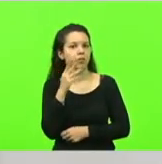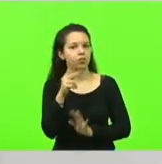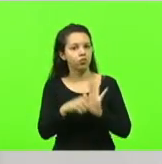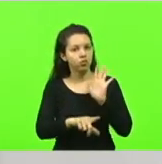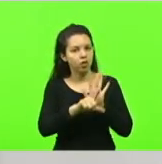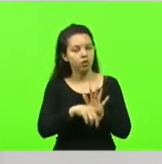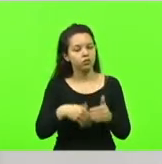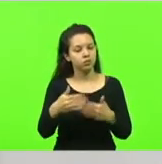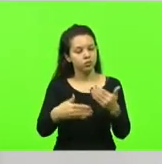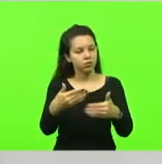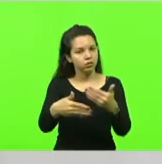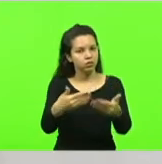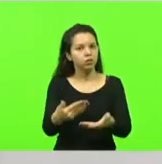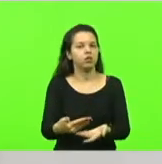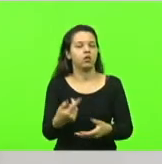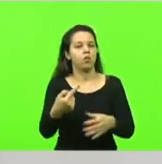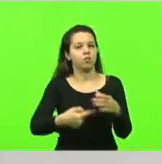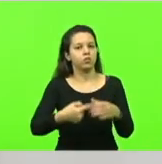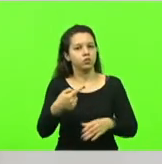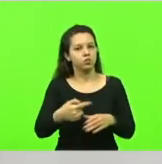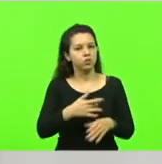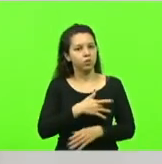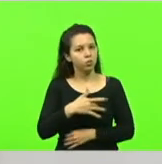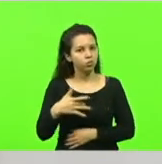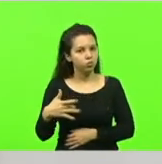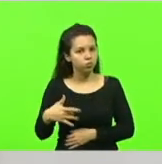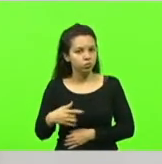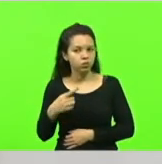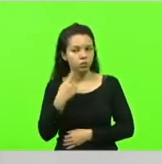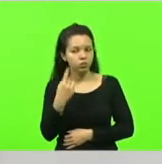deputado Neudir Sareta falou comigo, deputado,